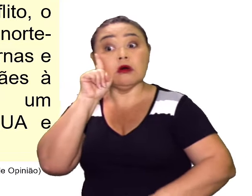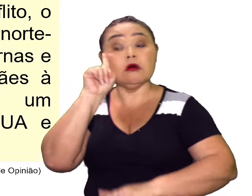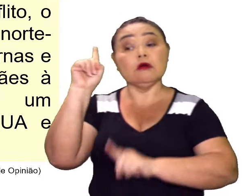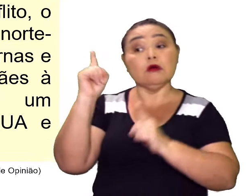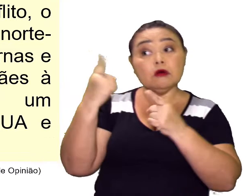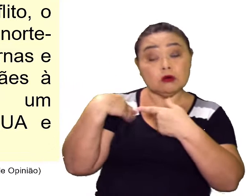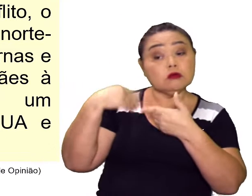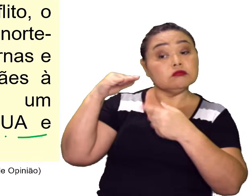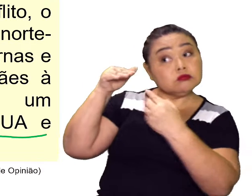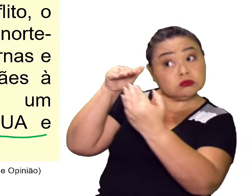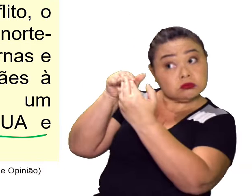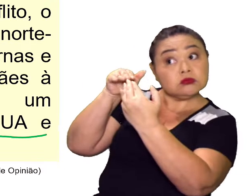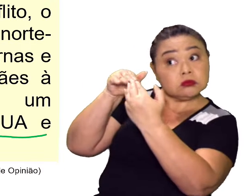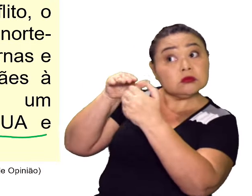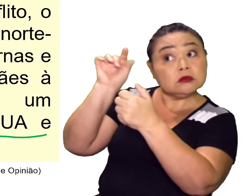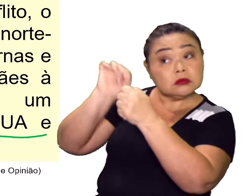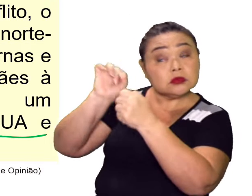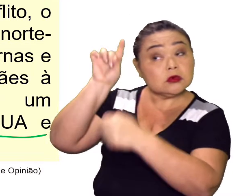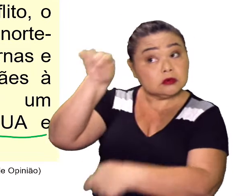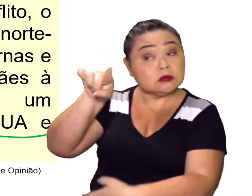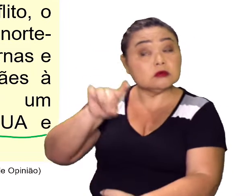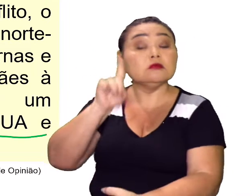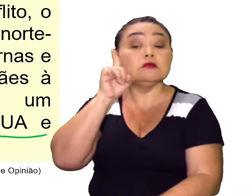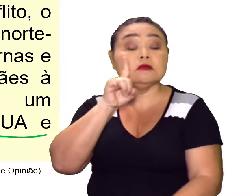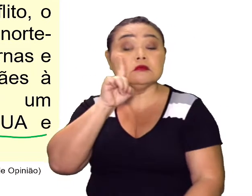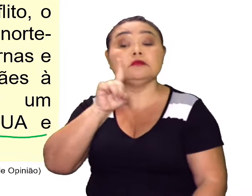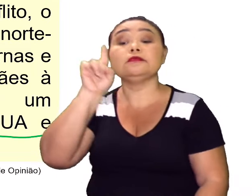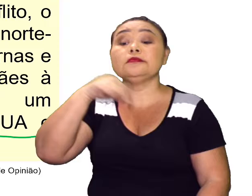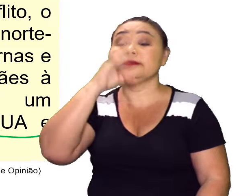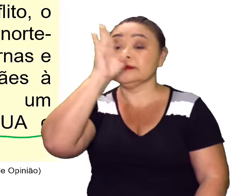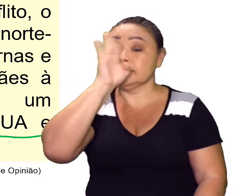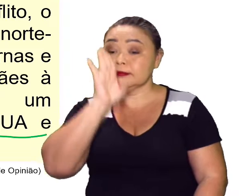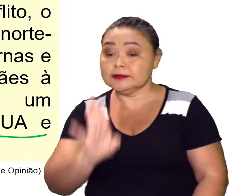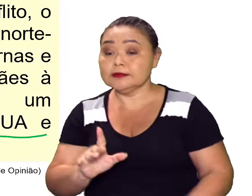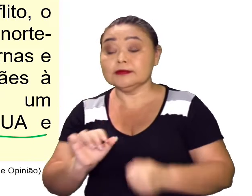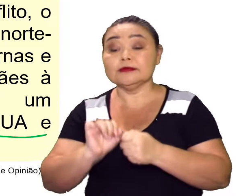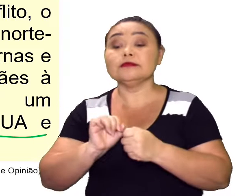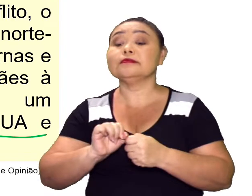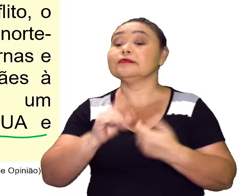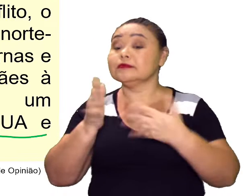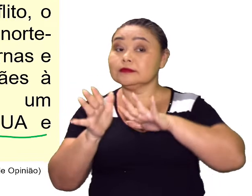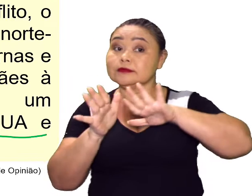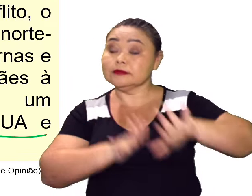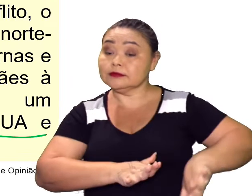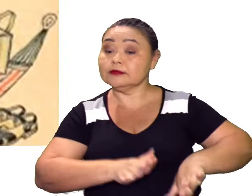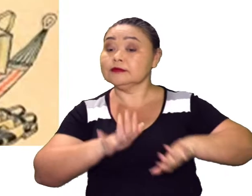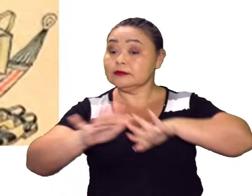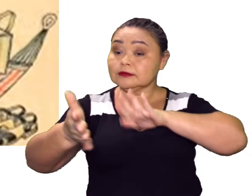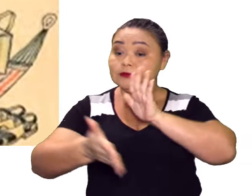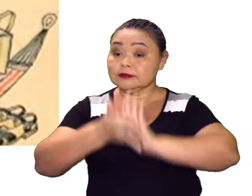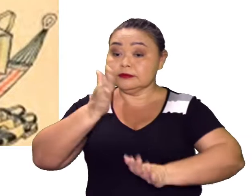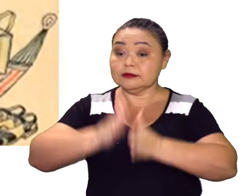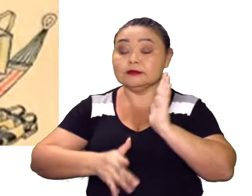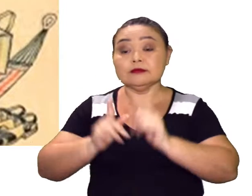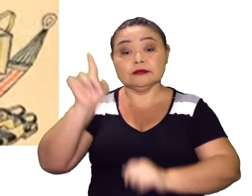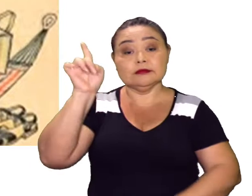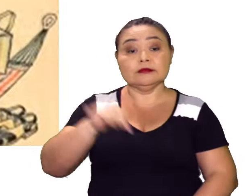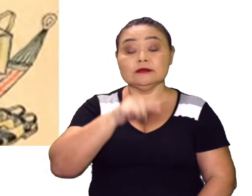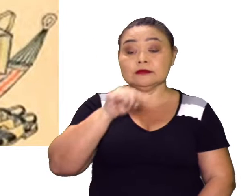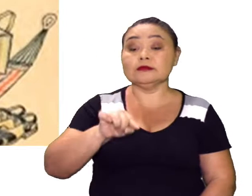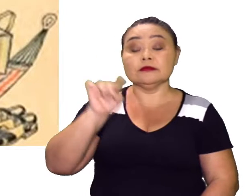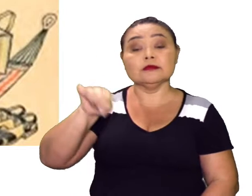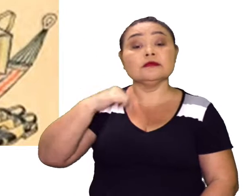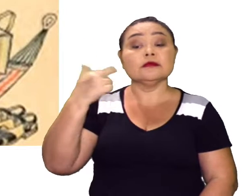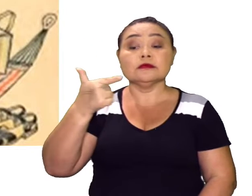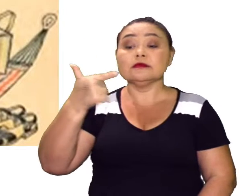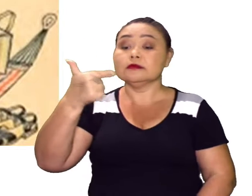a favor dos Estados Unidos? E aí o Brasil teve que abandonar essa neutralidade, e aí veio para cá,